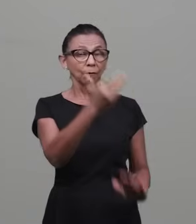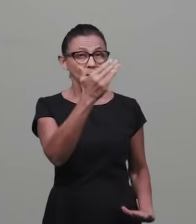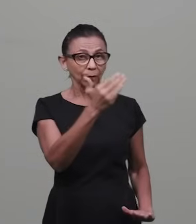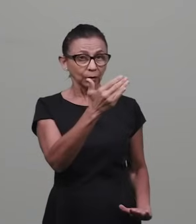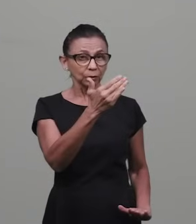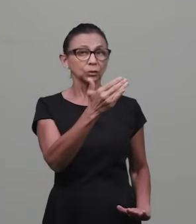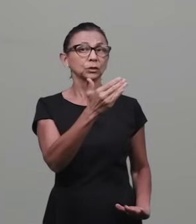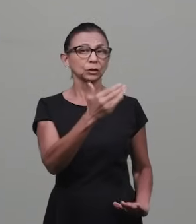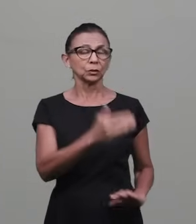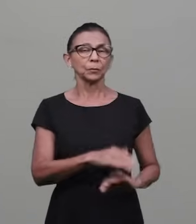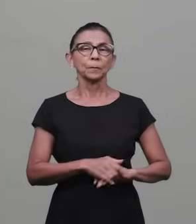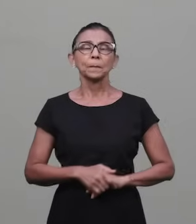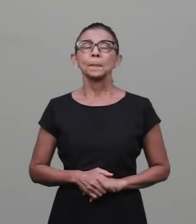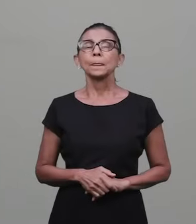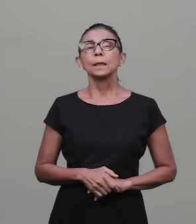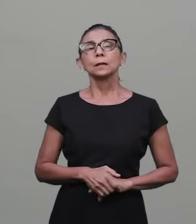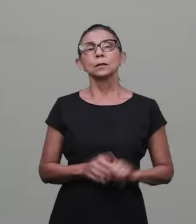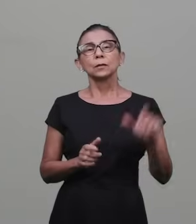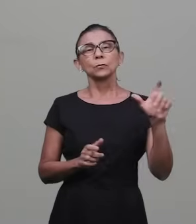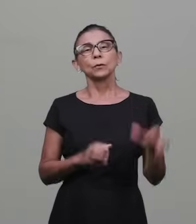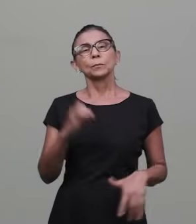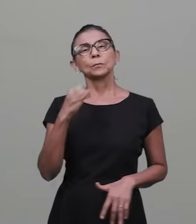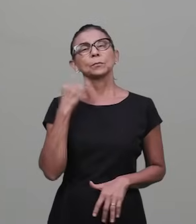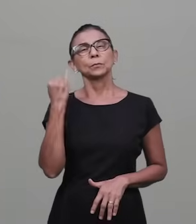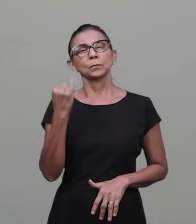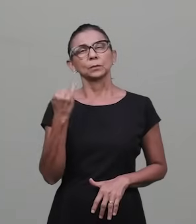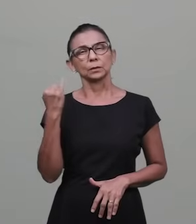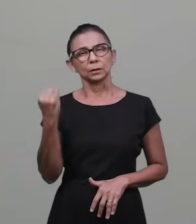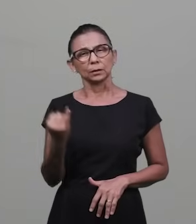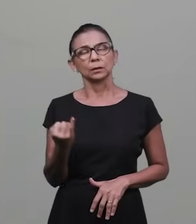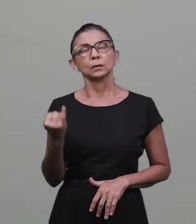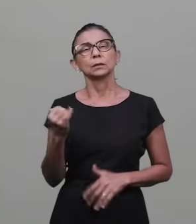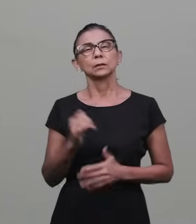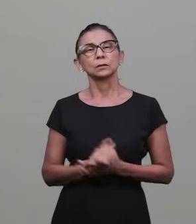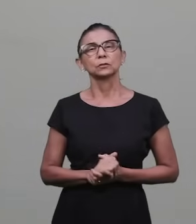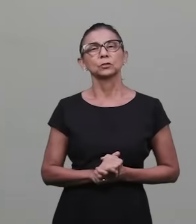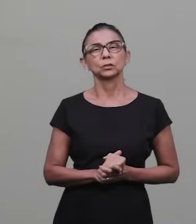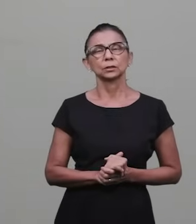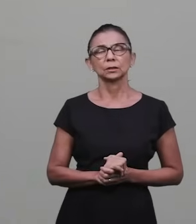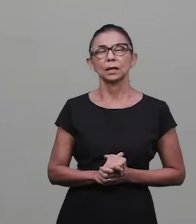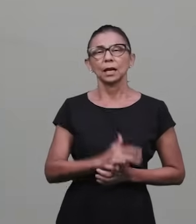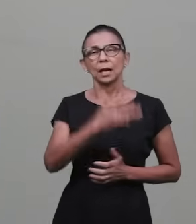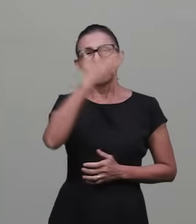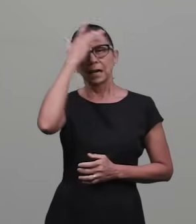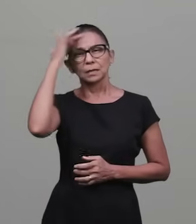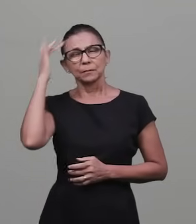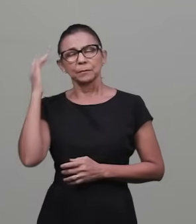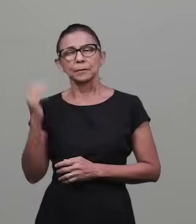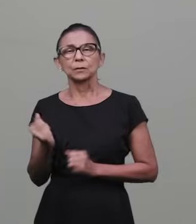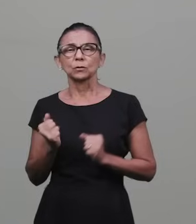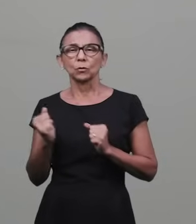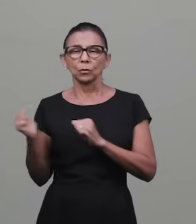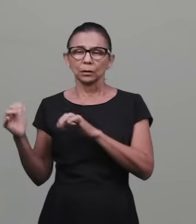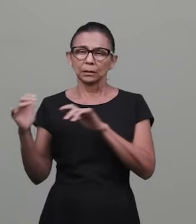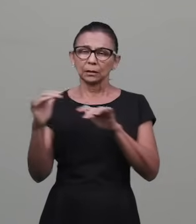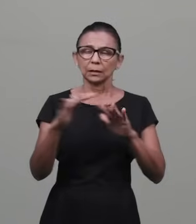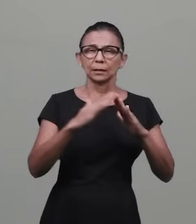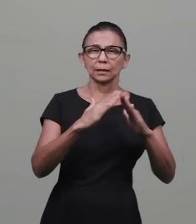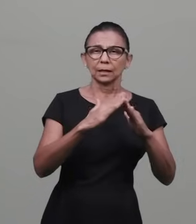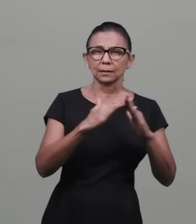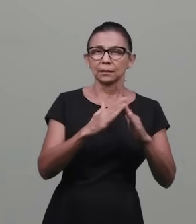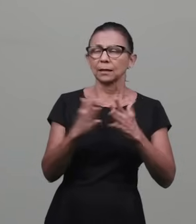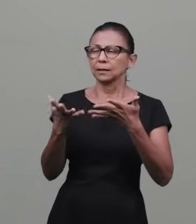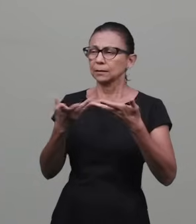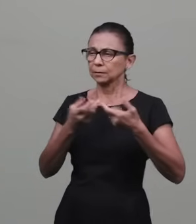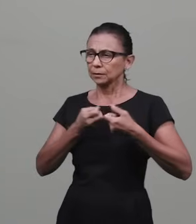esse reformador, porque ela recebia as pessoas na sua casa, fazia aquela receptividade, né, hospitalidade. Muitas